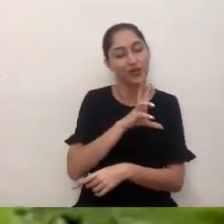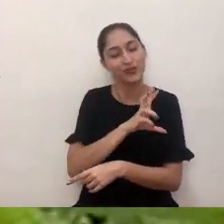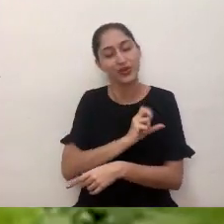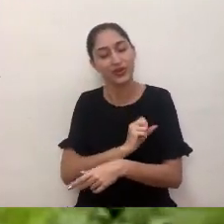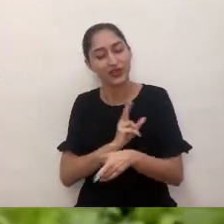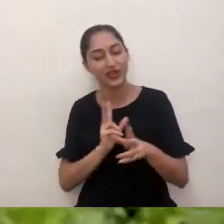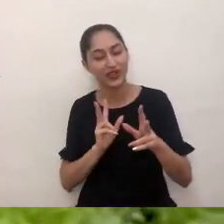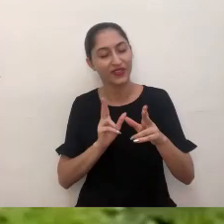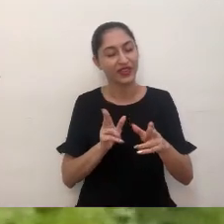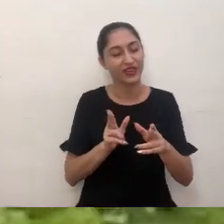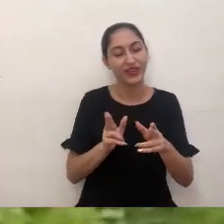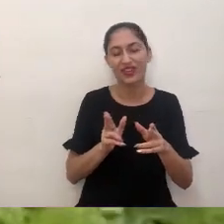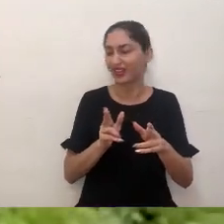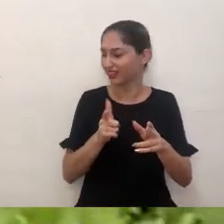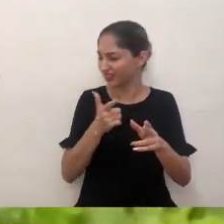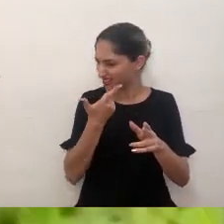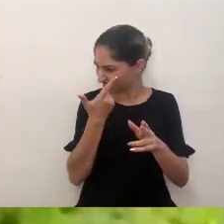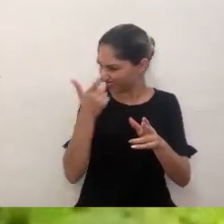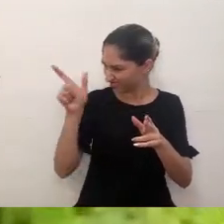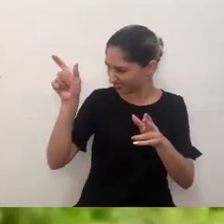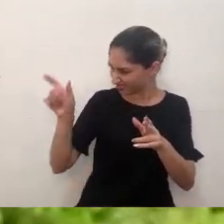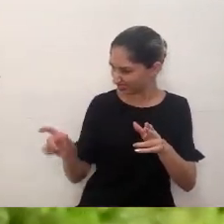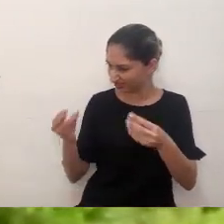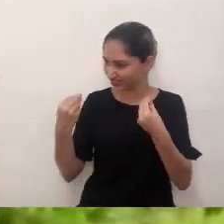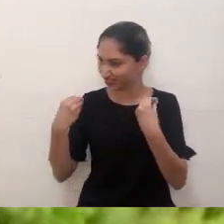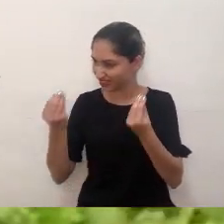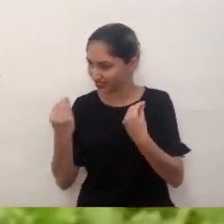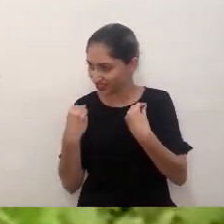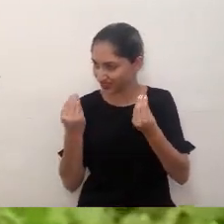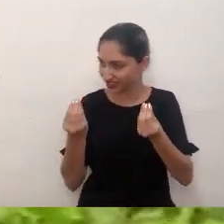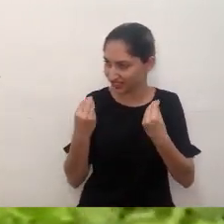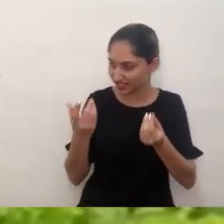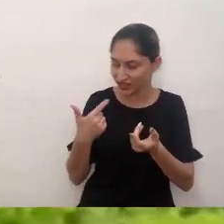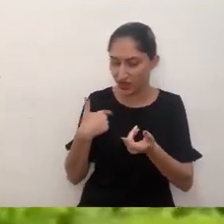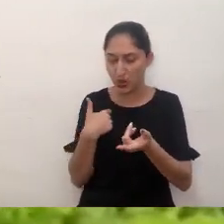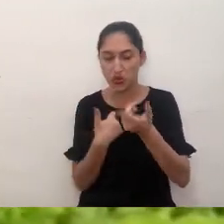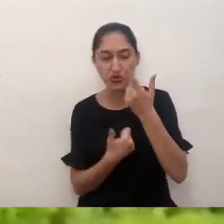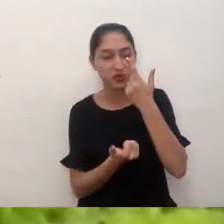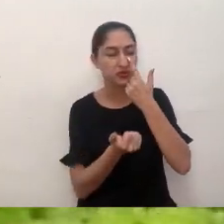carinha outro pra quê? Eu choro pra